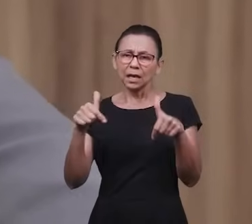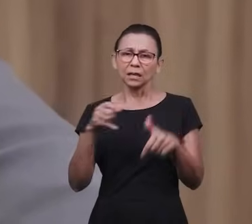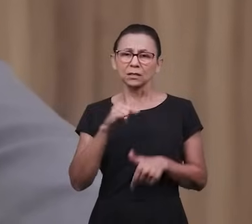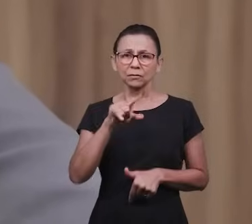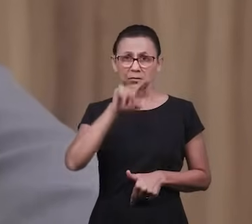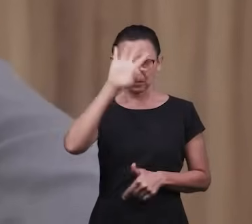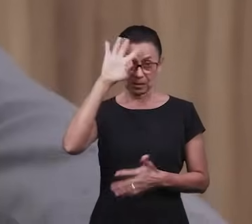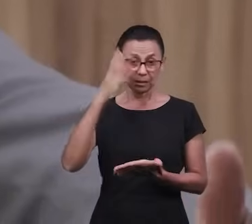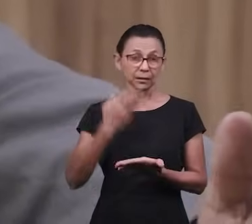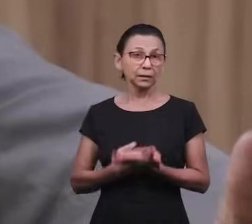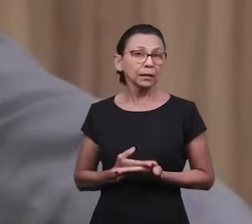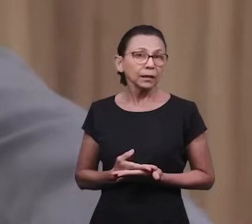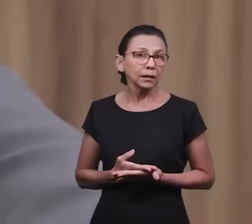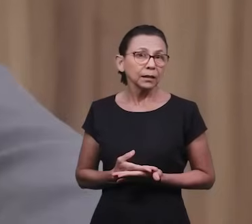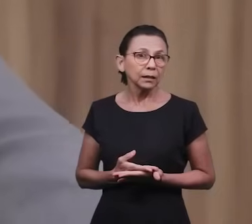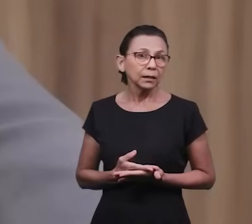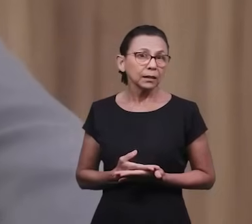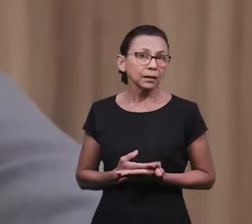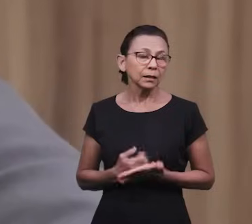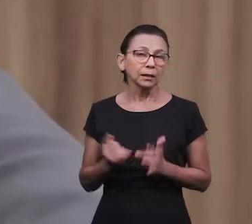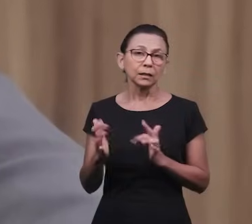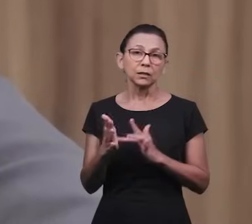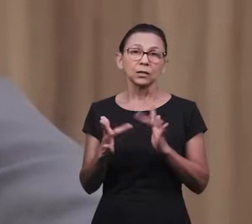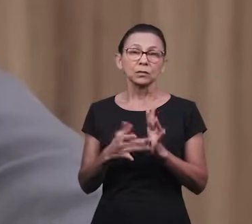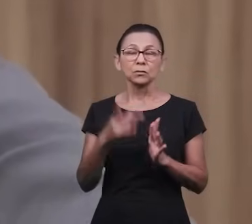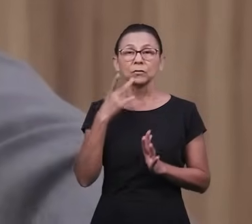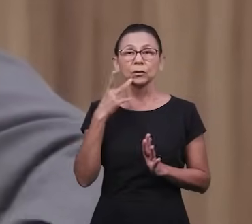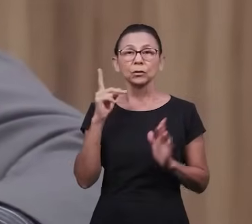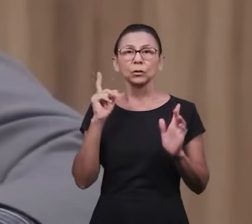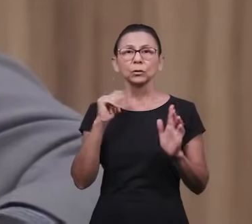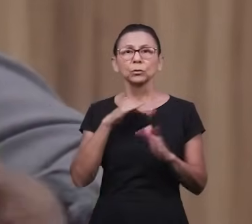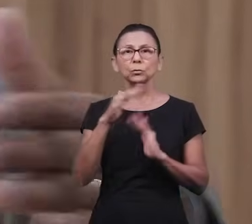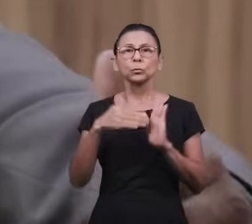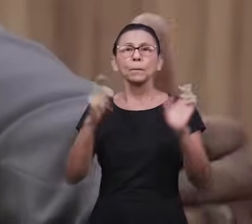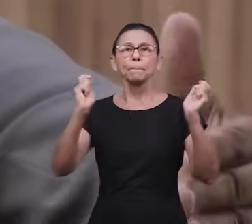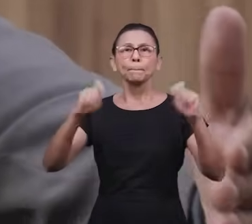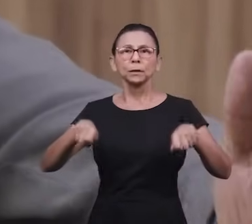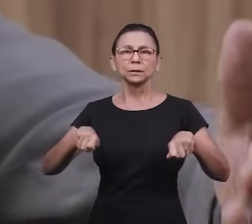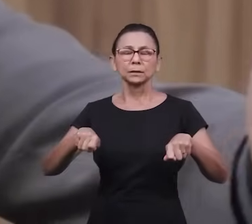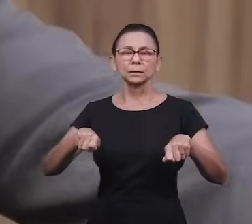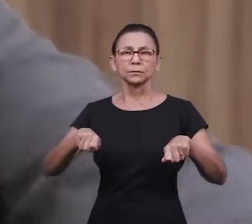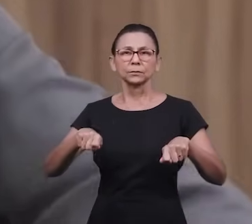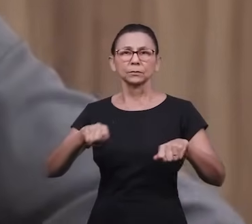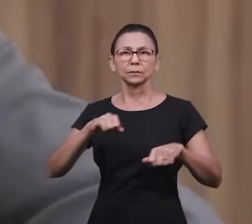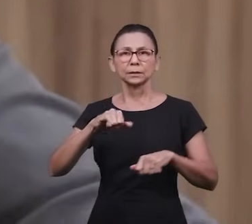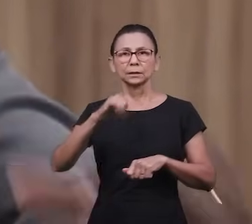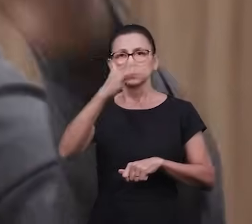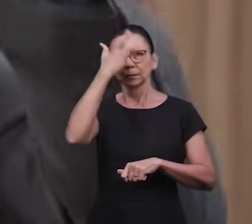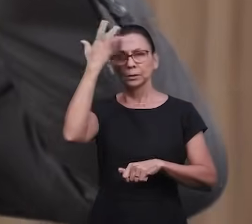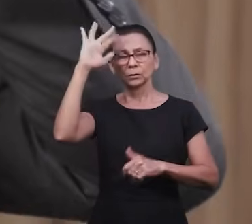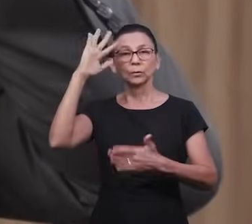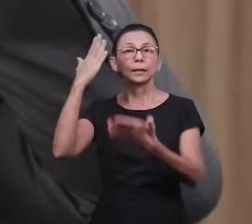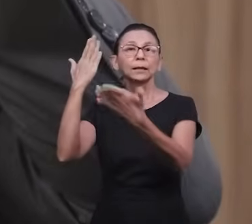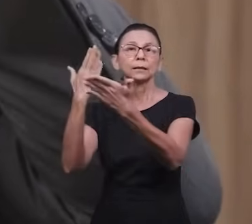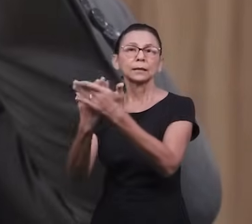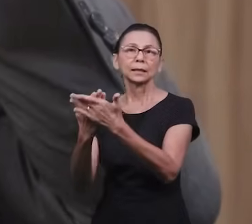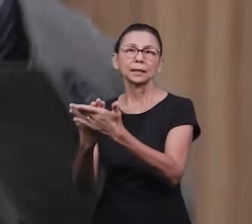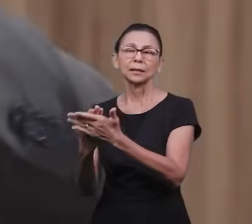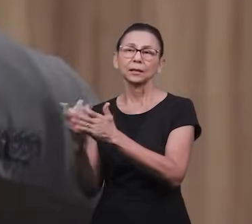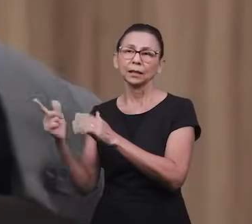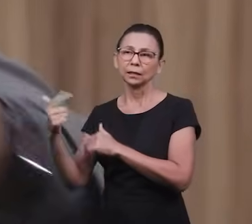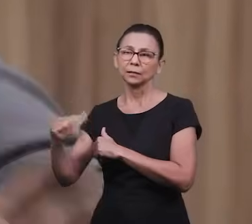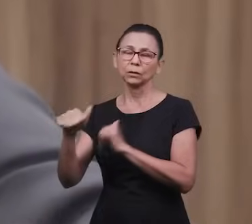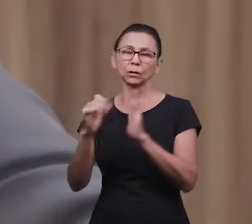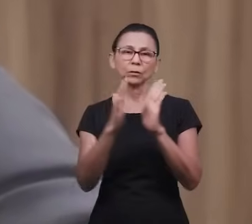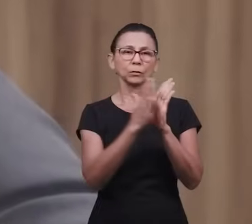vai atender. Se você crê, né? Jesus falou assim, tudo é possível ao que crê. E ela,